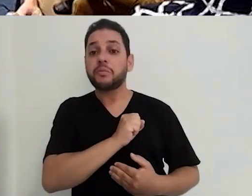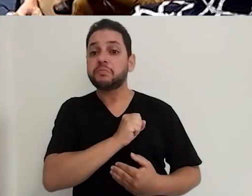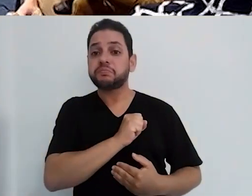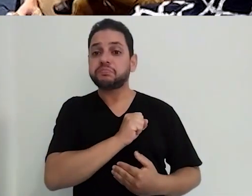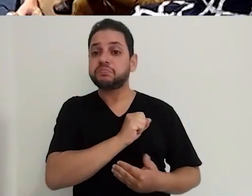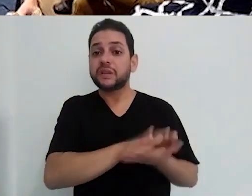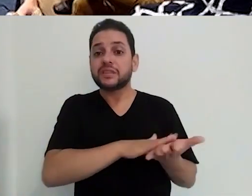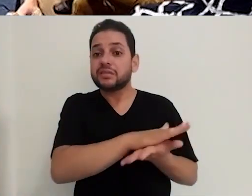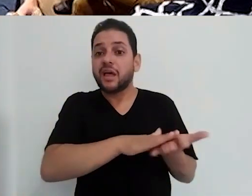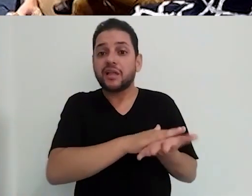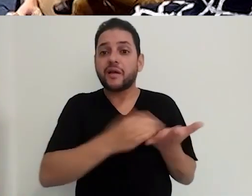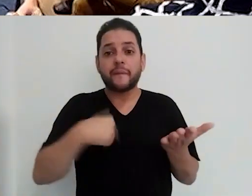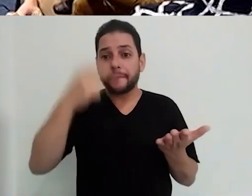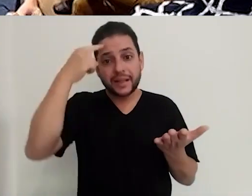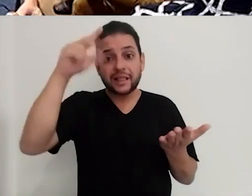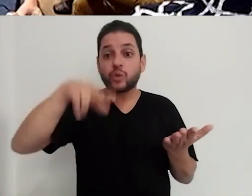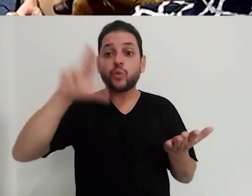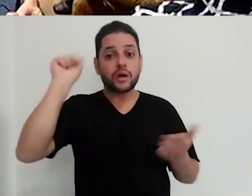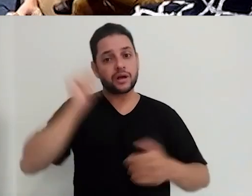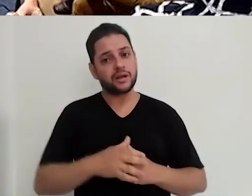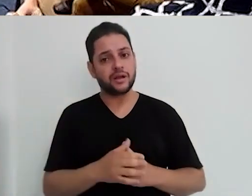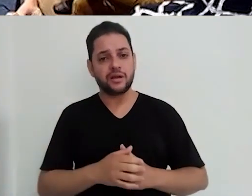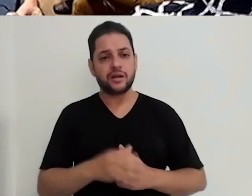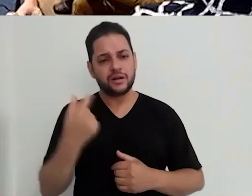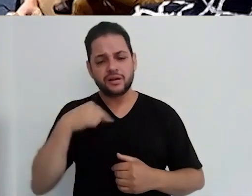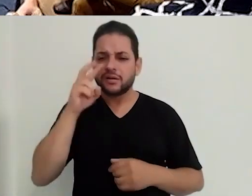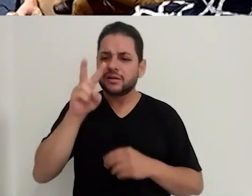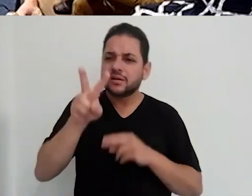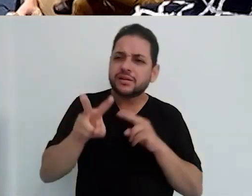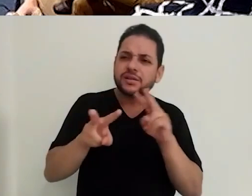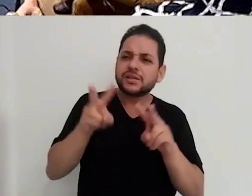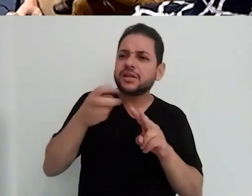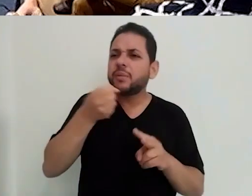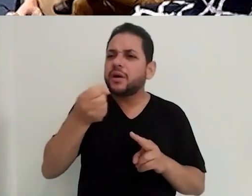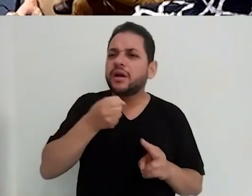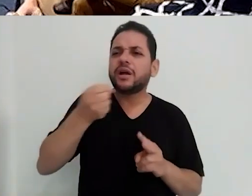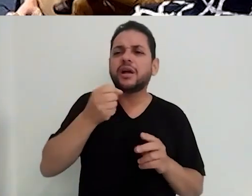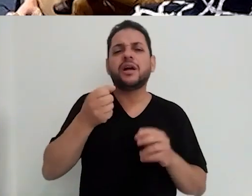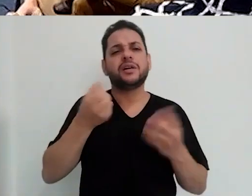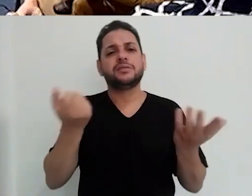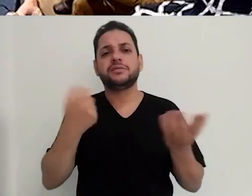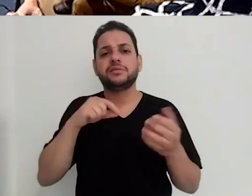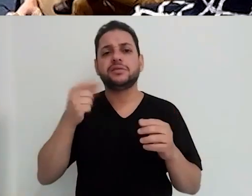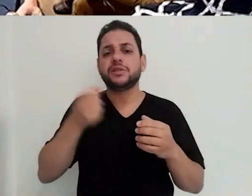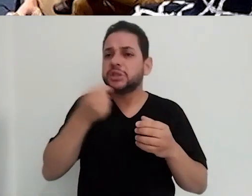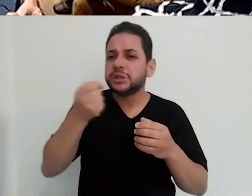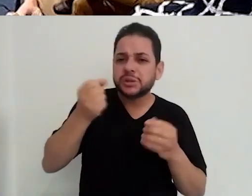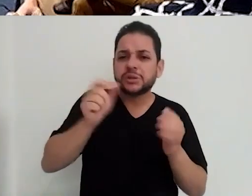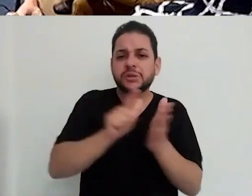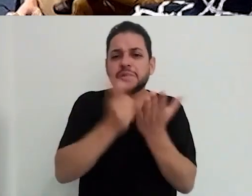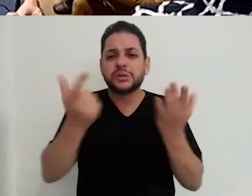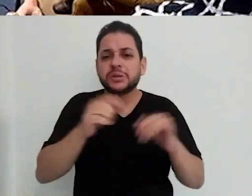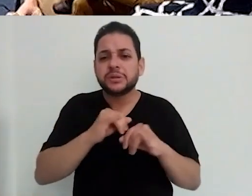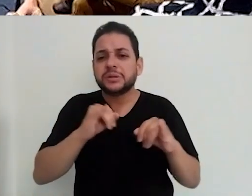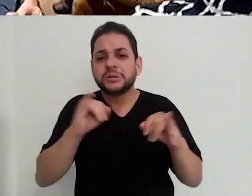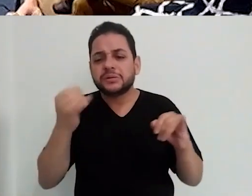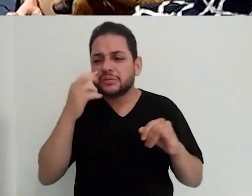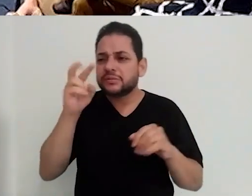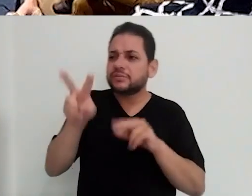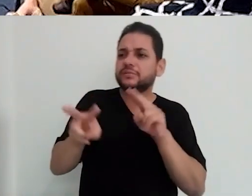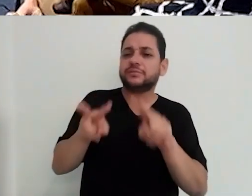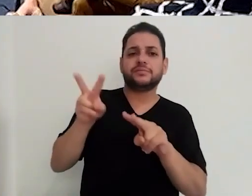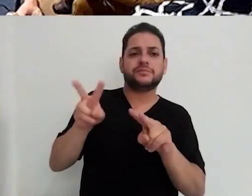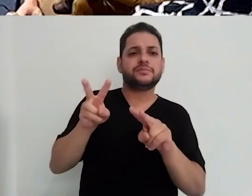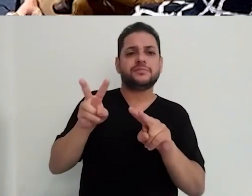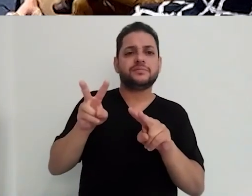dá para você ver nas reportagens, nas entrevistas, você vê que aquilo foi um caso de... Eu acho que